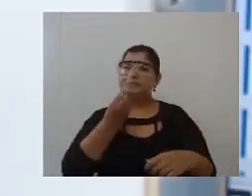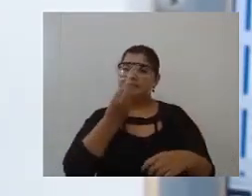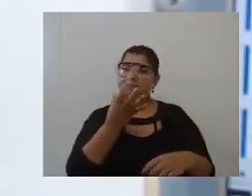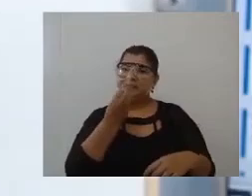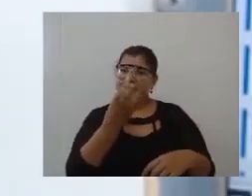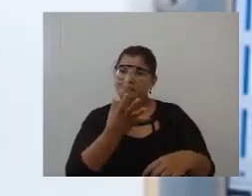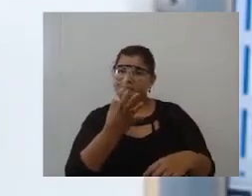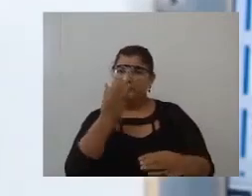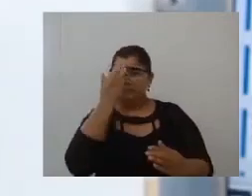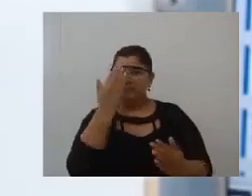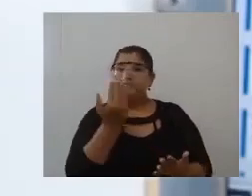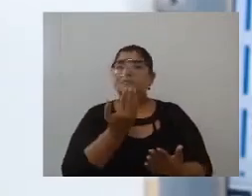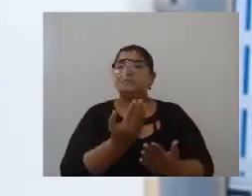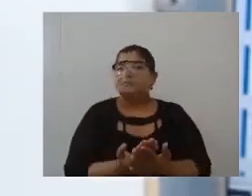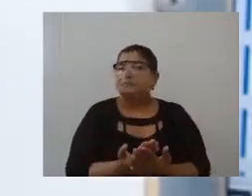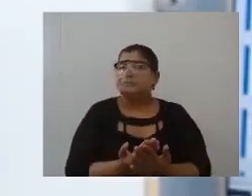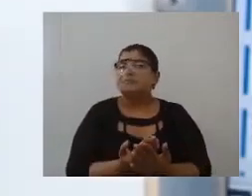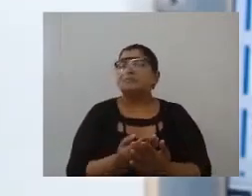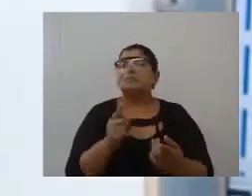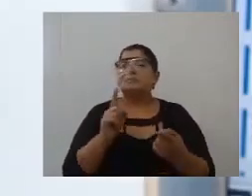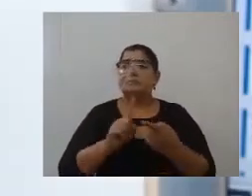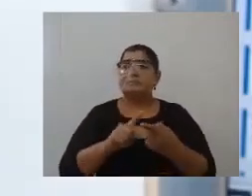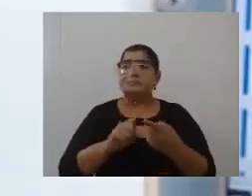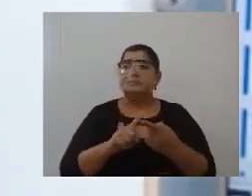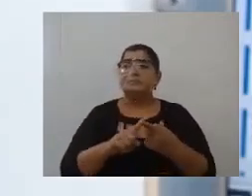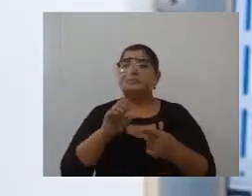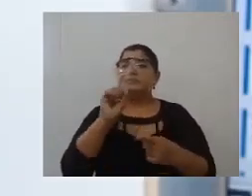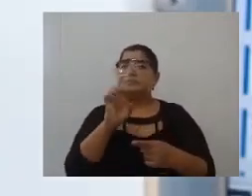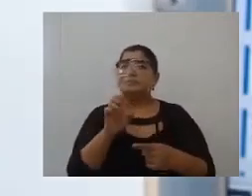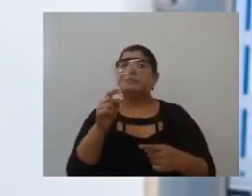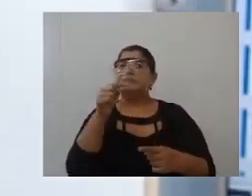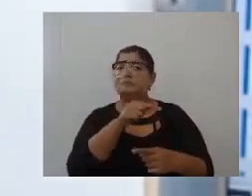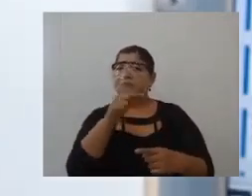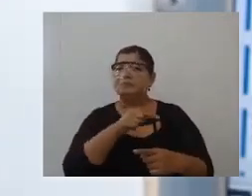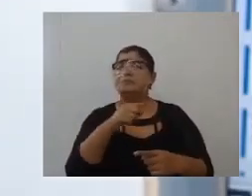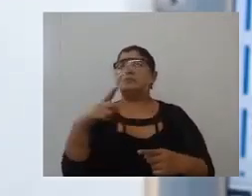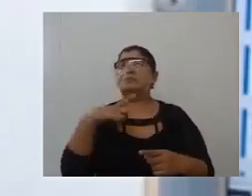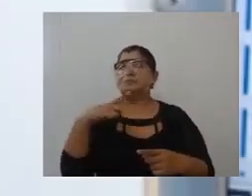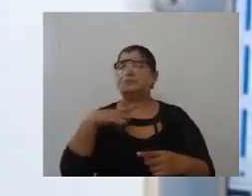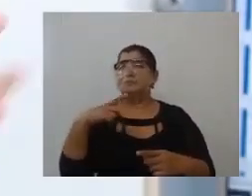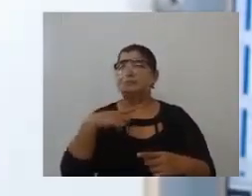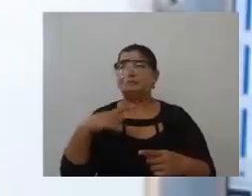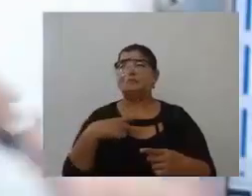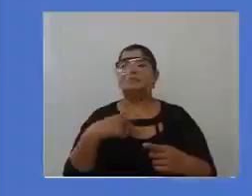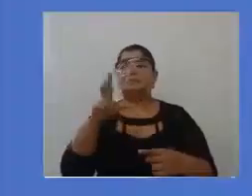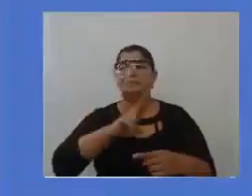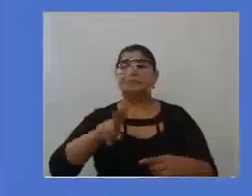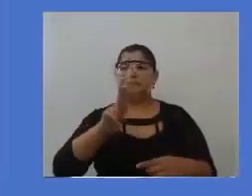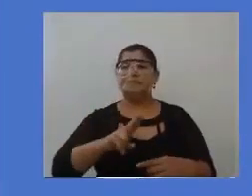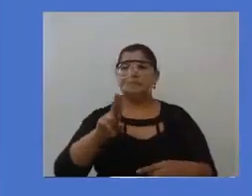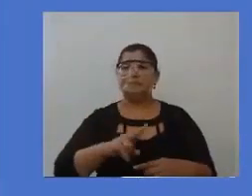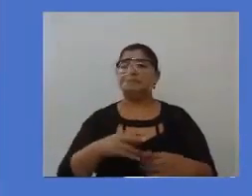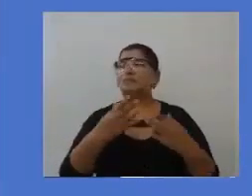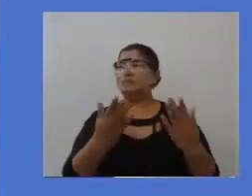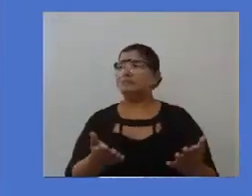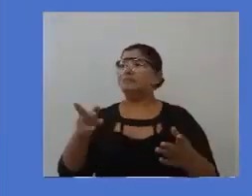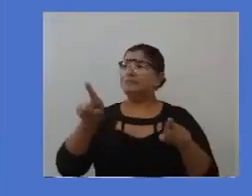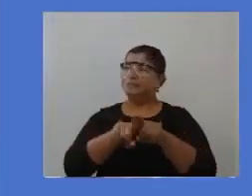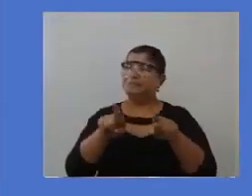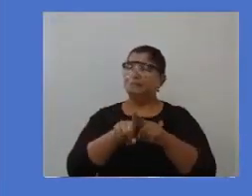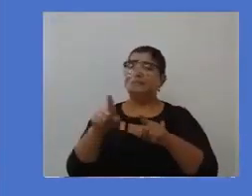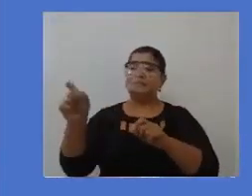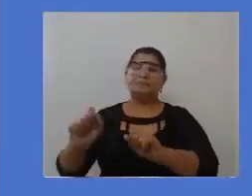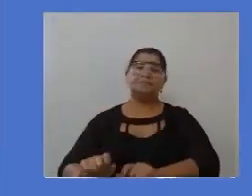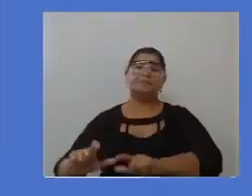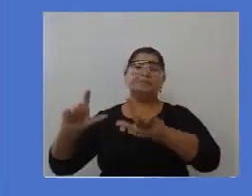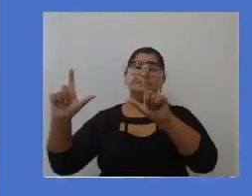merece a nossa confiança e também se aquilo ali tem utilidade. É exatamente o que está